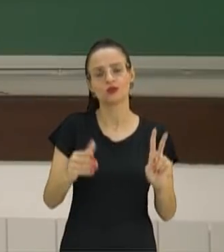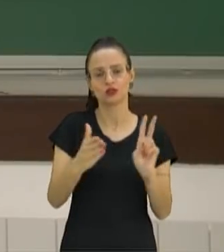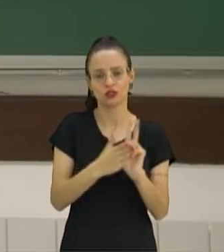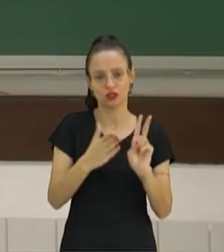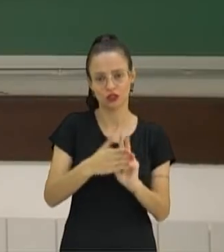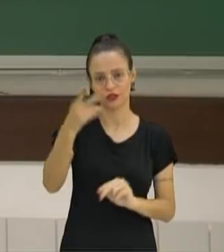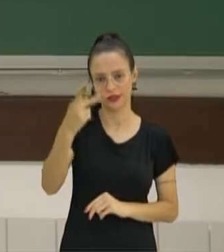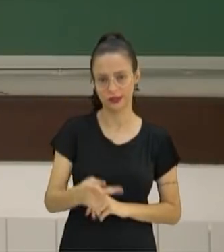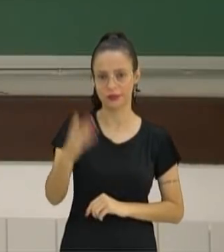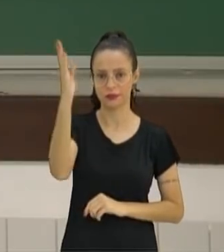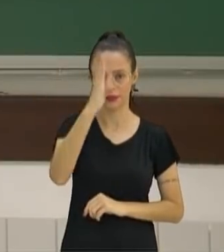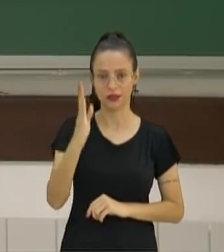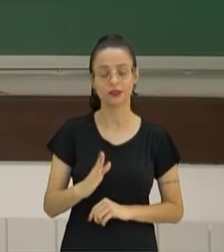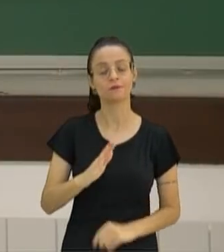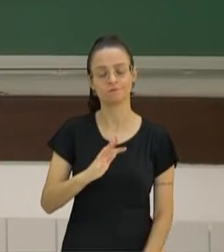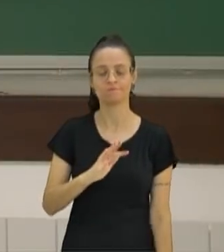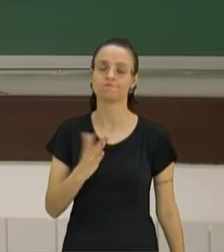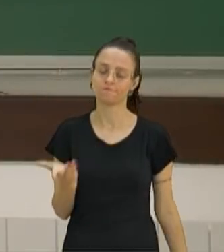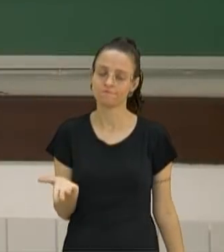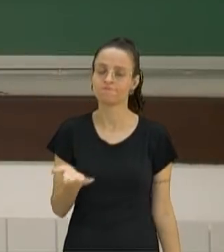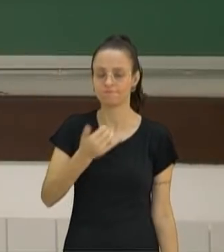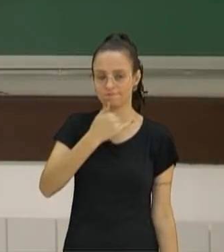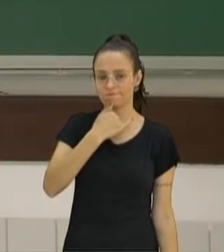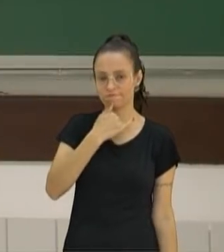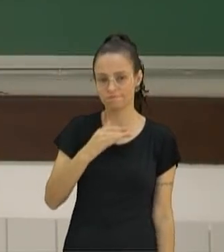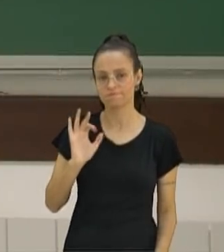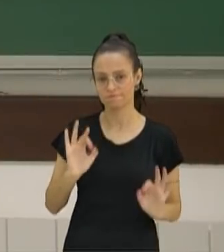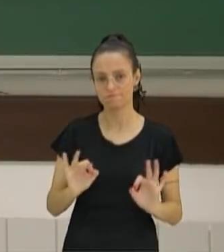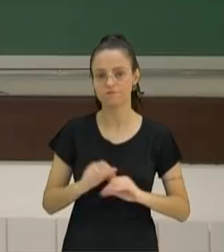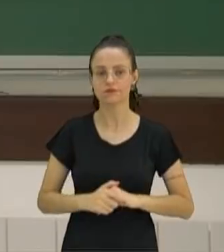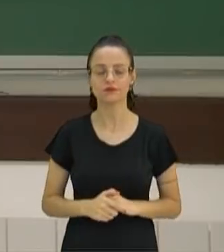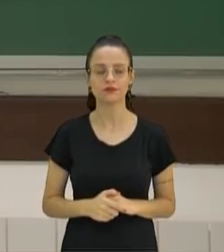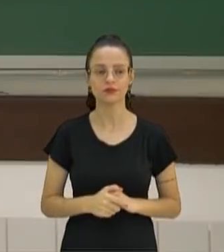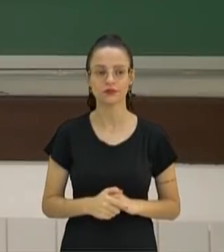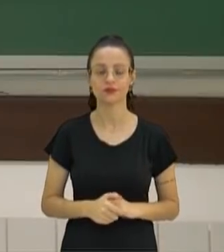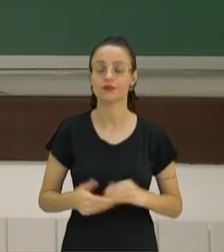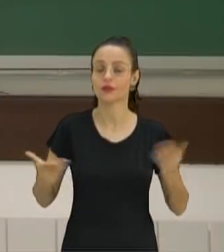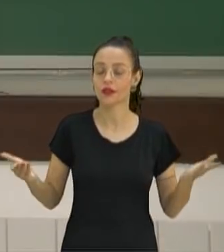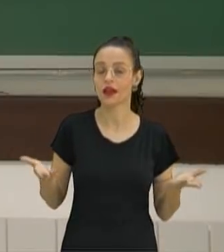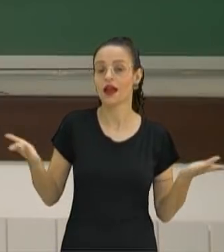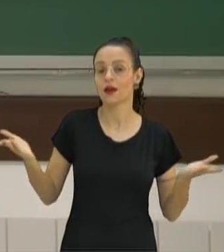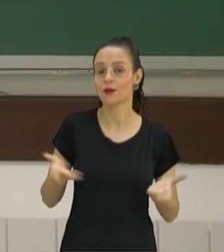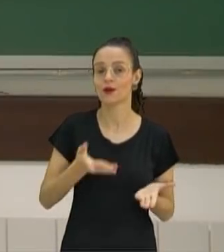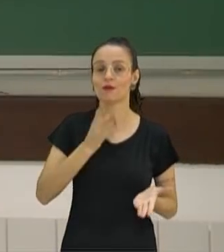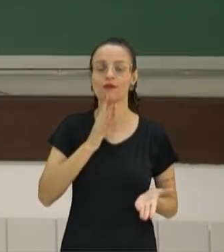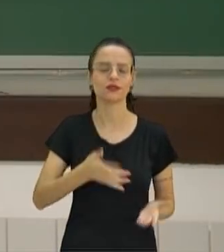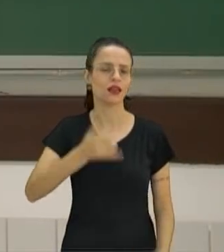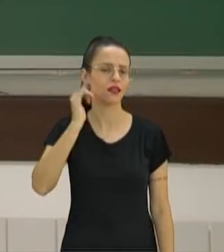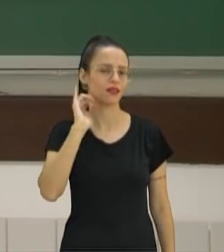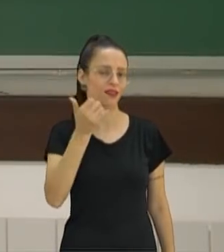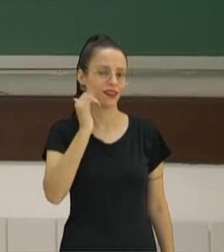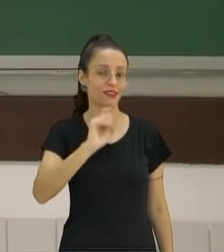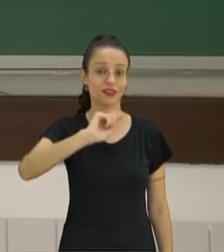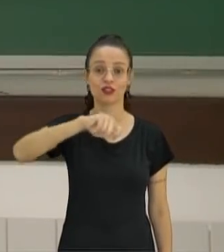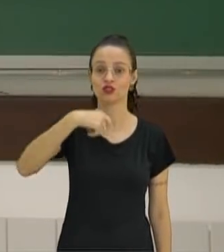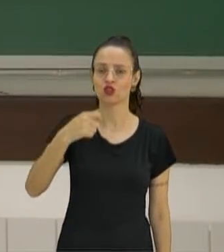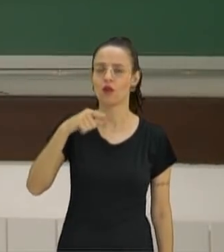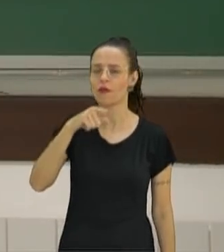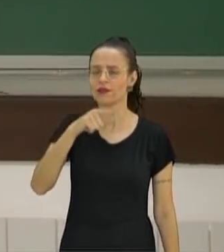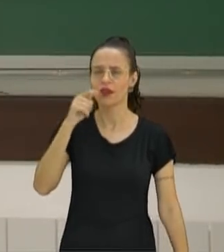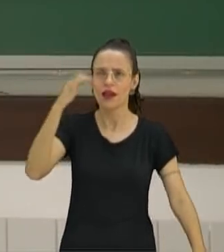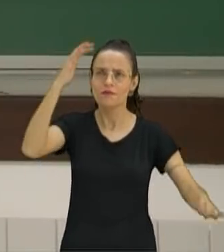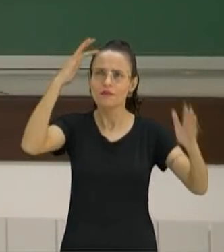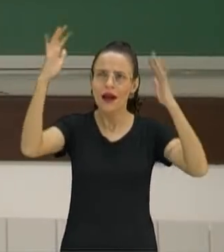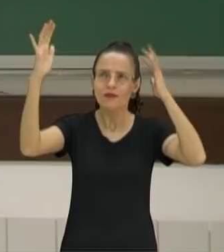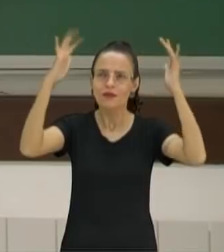no país. Isso é uma pena, né? Agora a gente vai conhecer uma lenda sobre esses seres